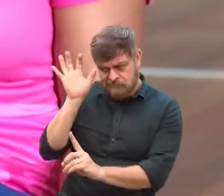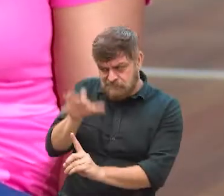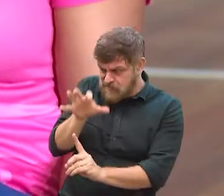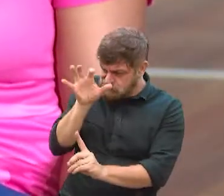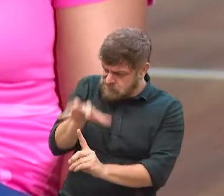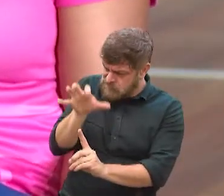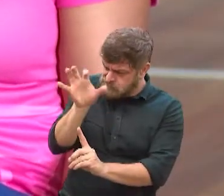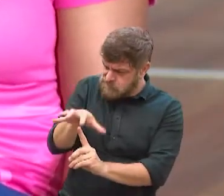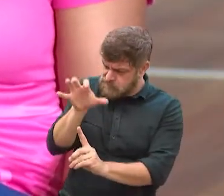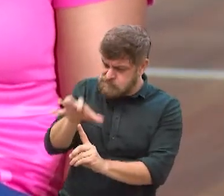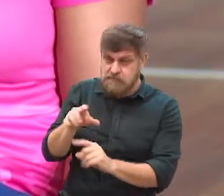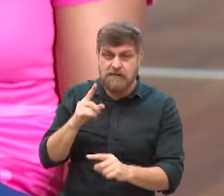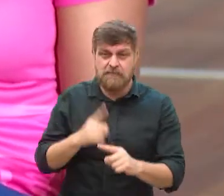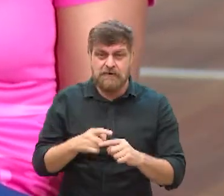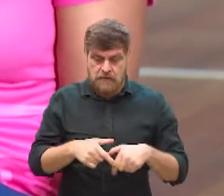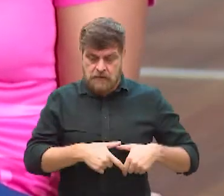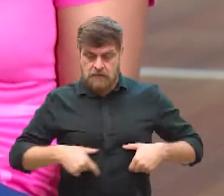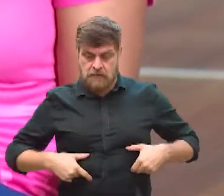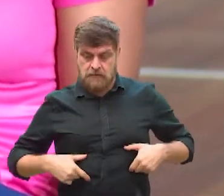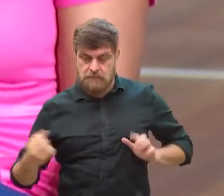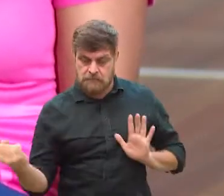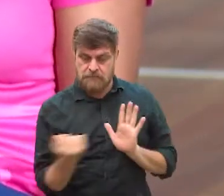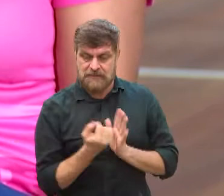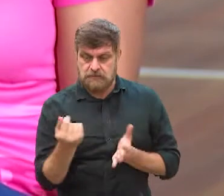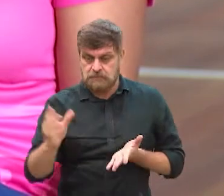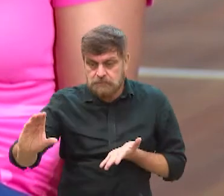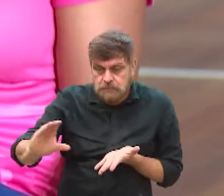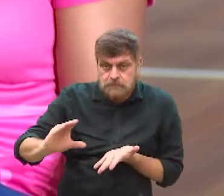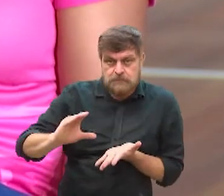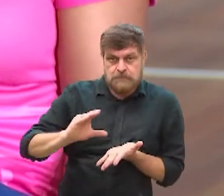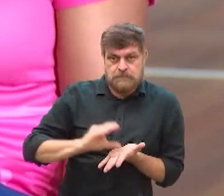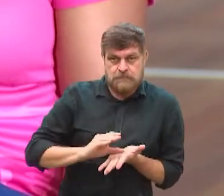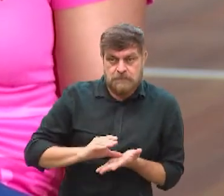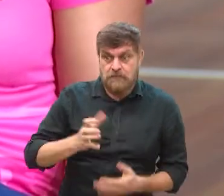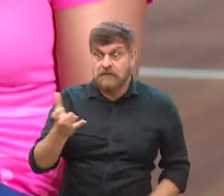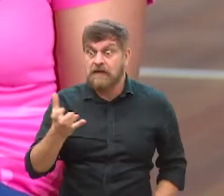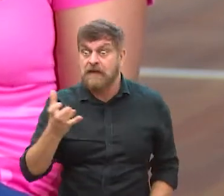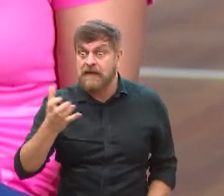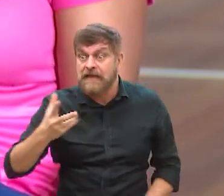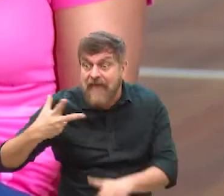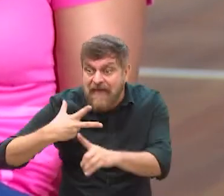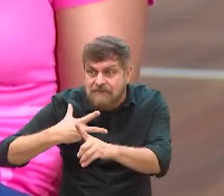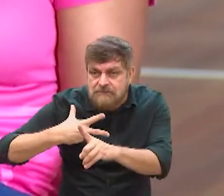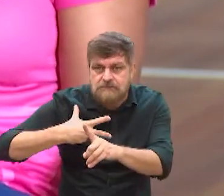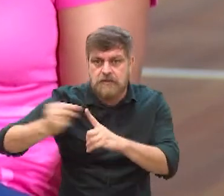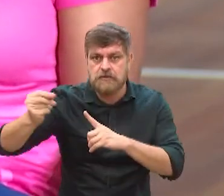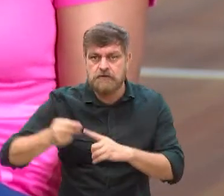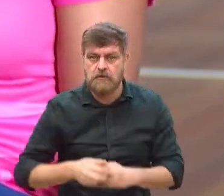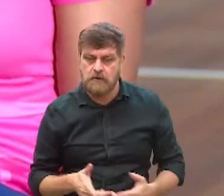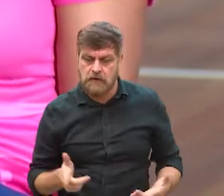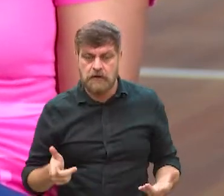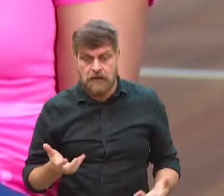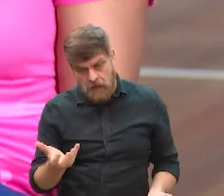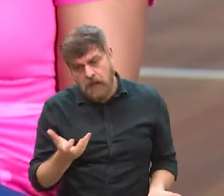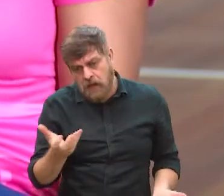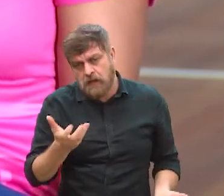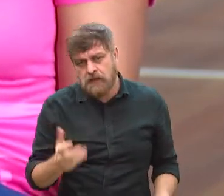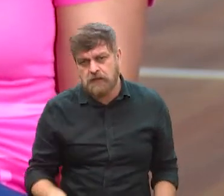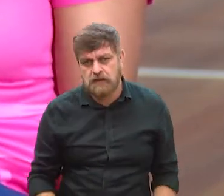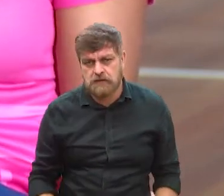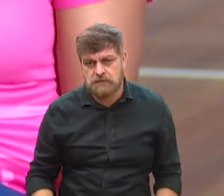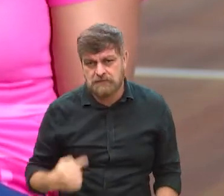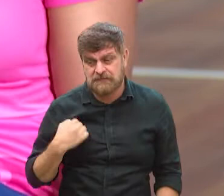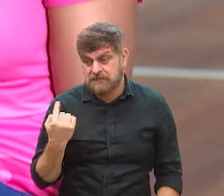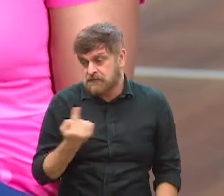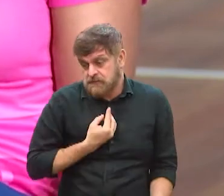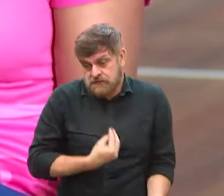Porque eu acho que todos os patrocinadores, quando investem num time, você quer saber de resultados, né?